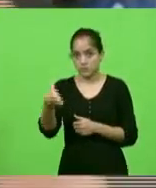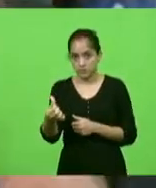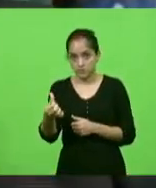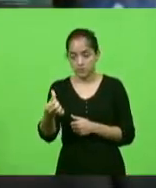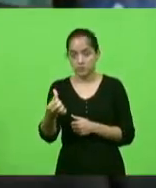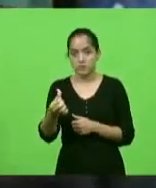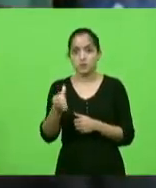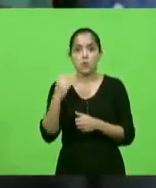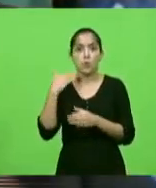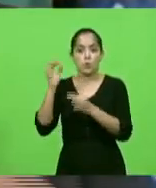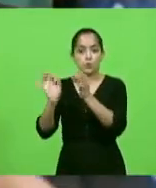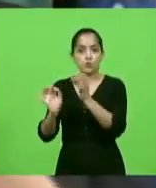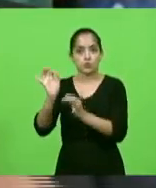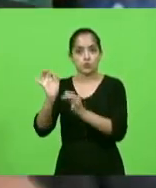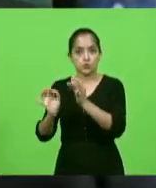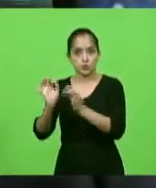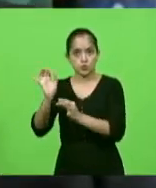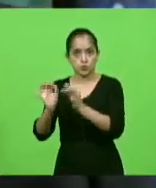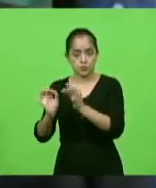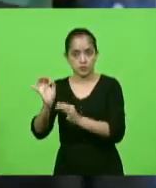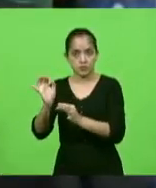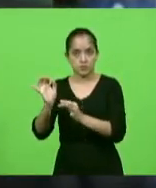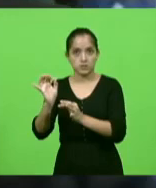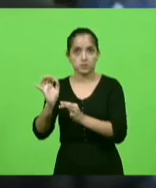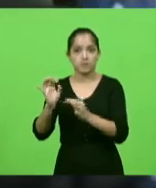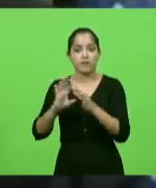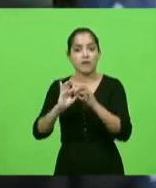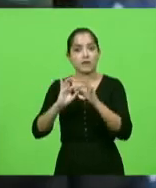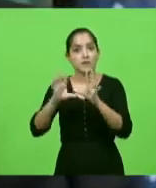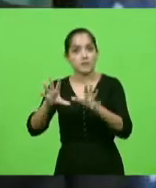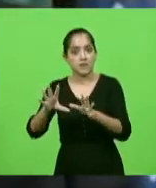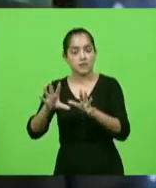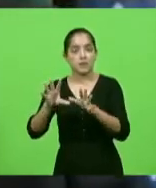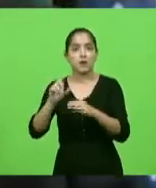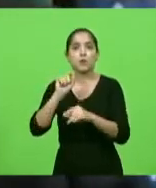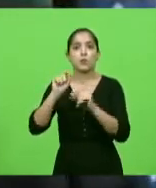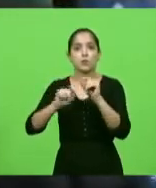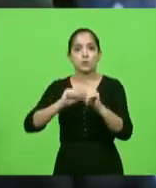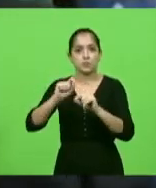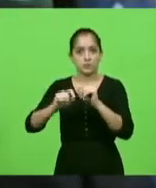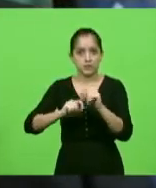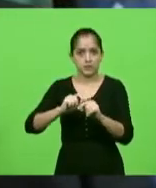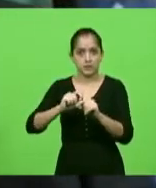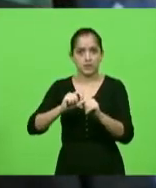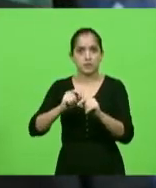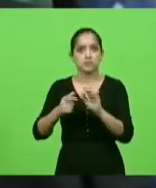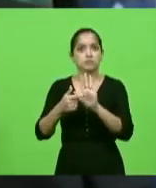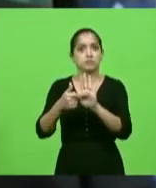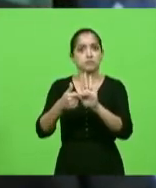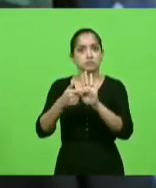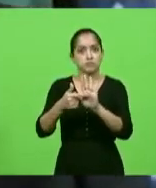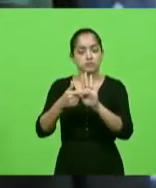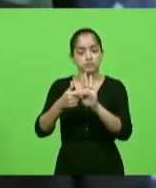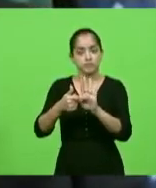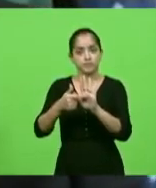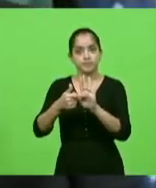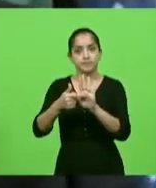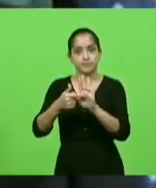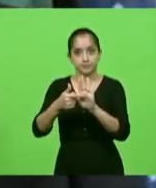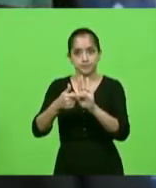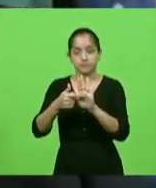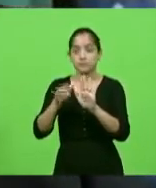o juiz absolverá o réu mencionando a sua causa na parte dispositiva